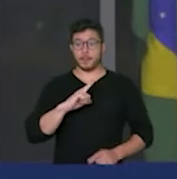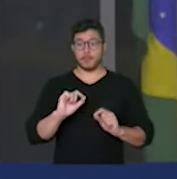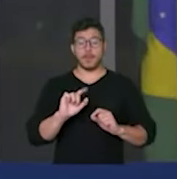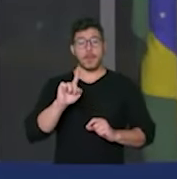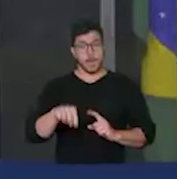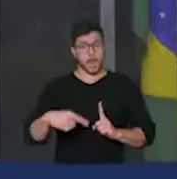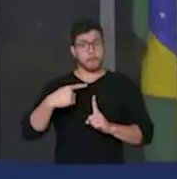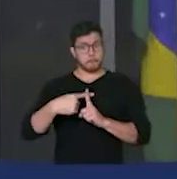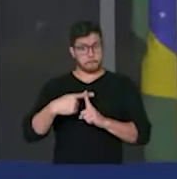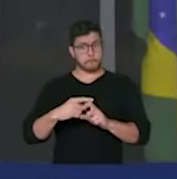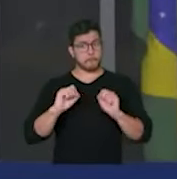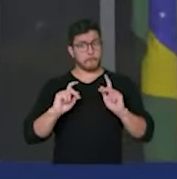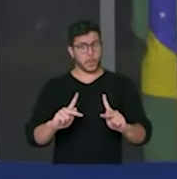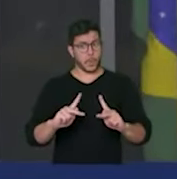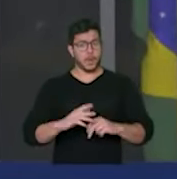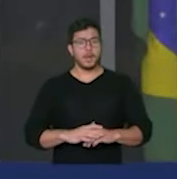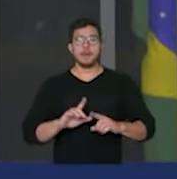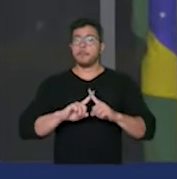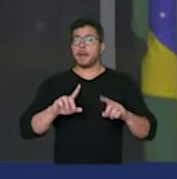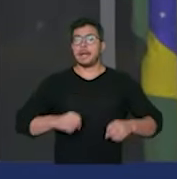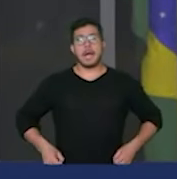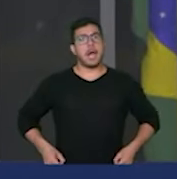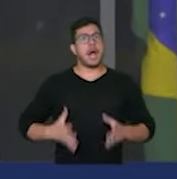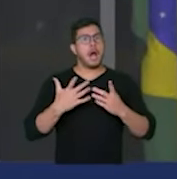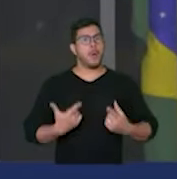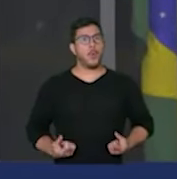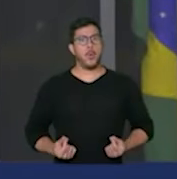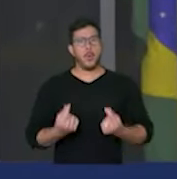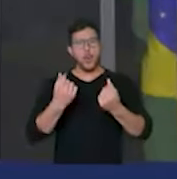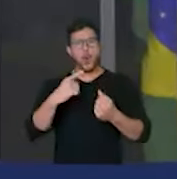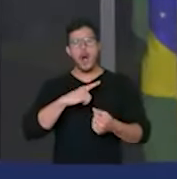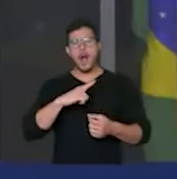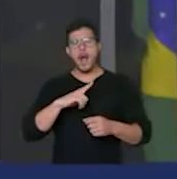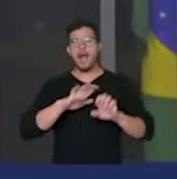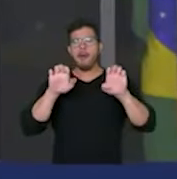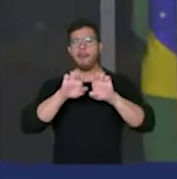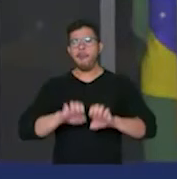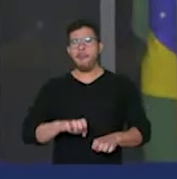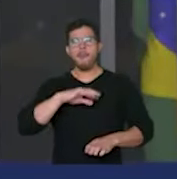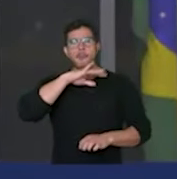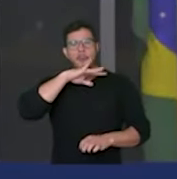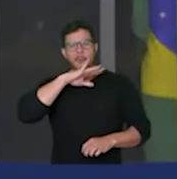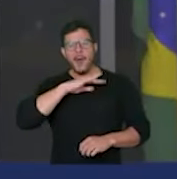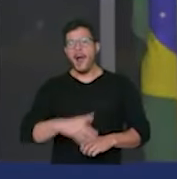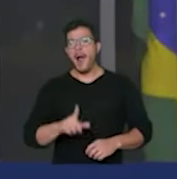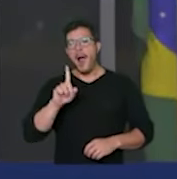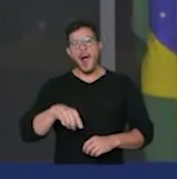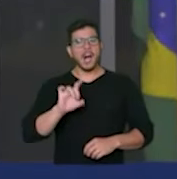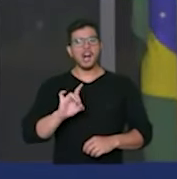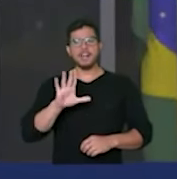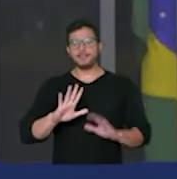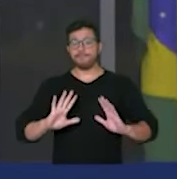coisas positivas. Gastaram muito dinheiro, fizeram estruturas ruins, foram irresponsáveis. Foi apenas um